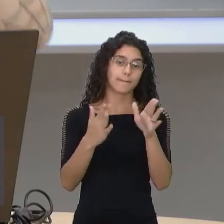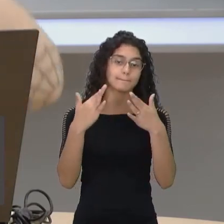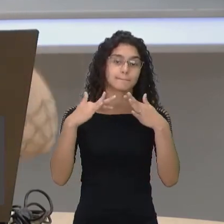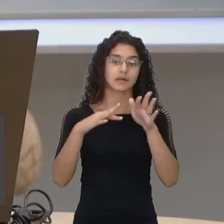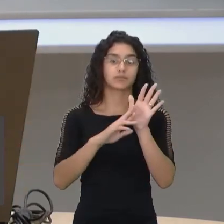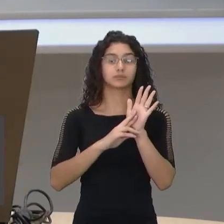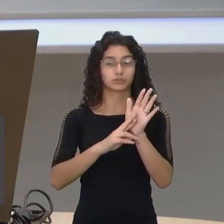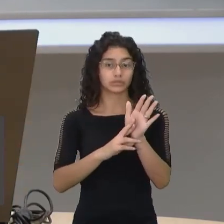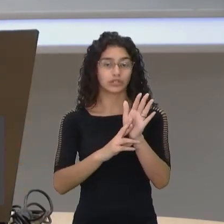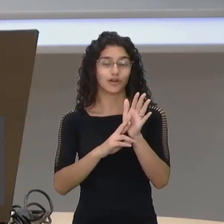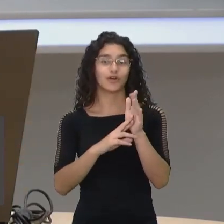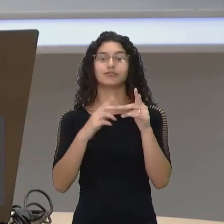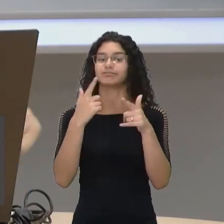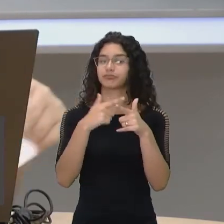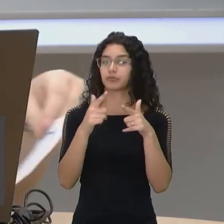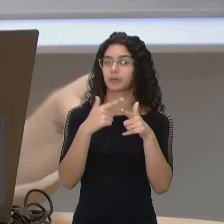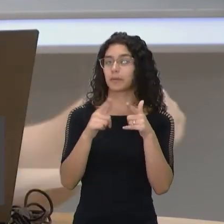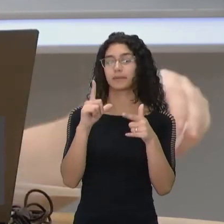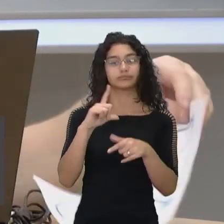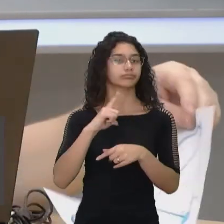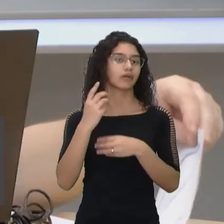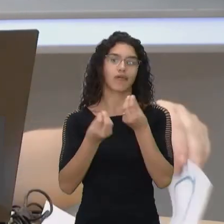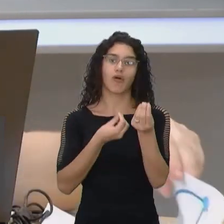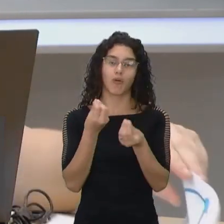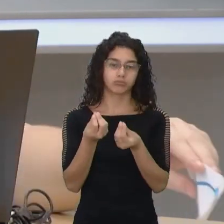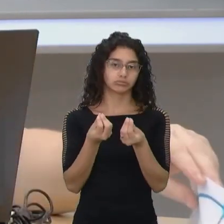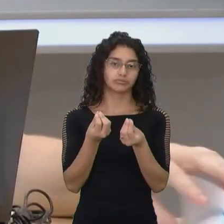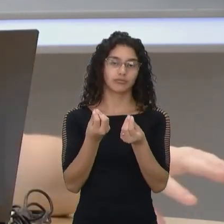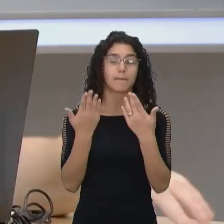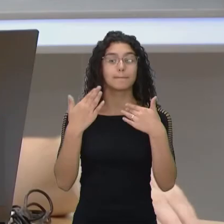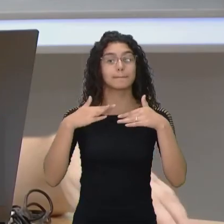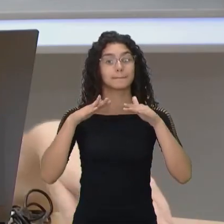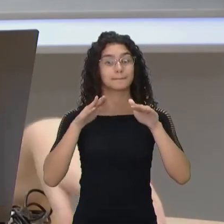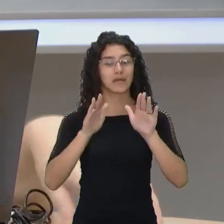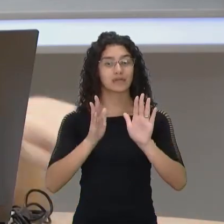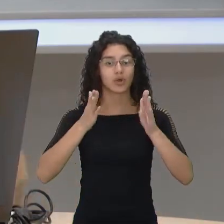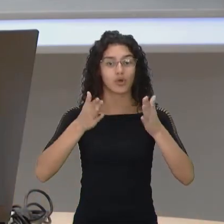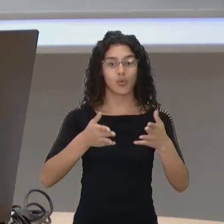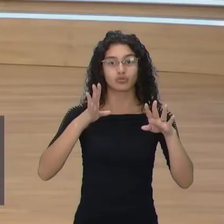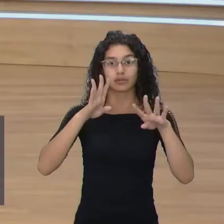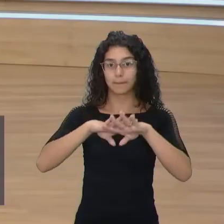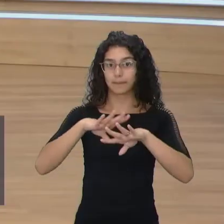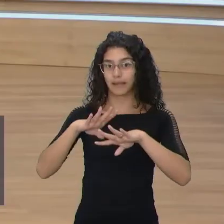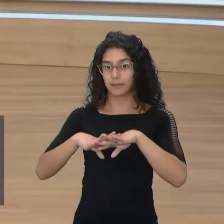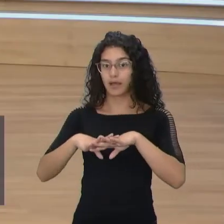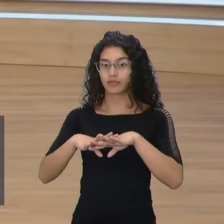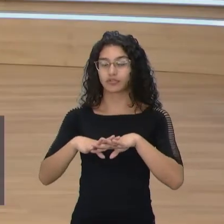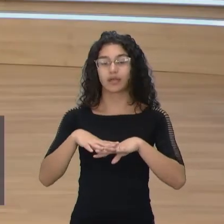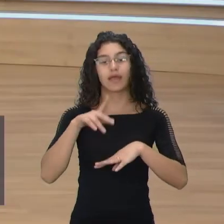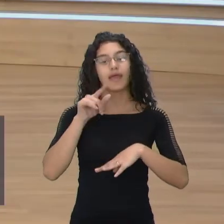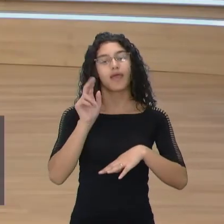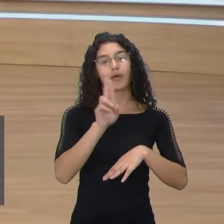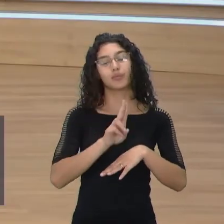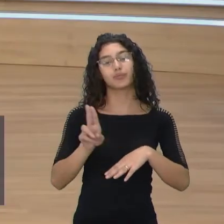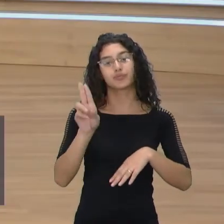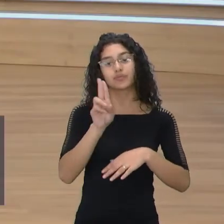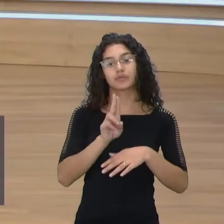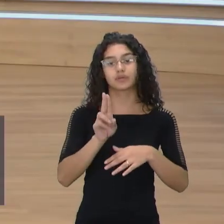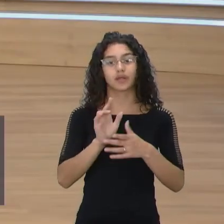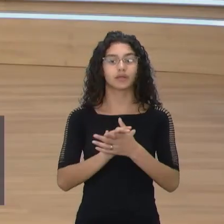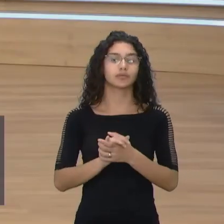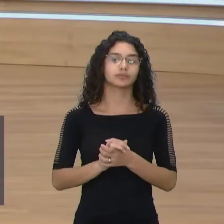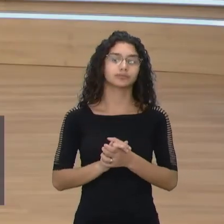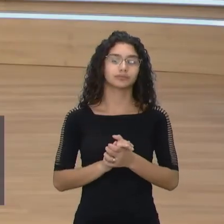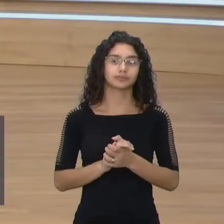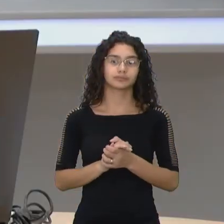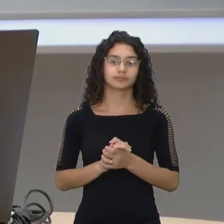ele mostrou para o Euler que esse problema não tem solução. Porém, hoje, na matemática, os grafos de Euler